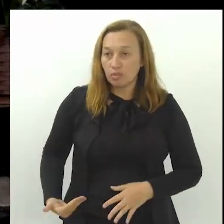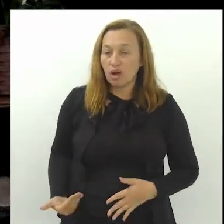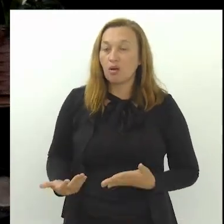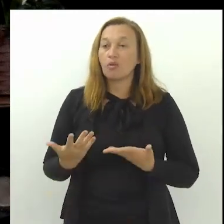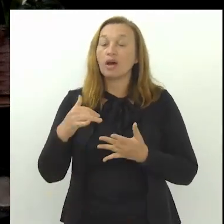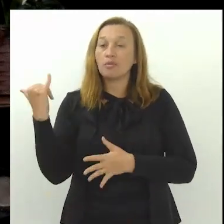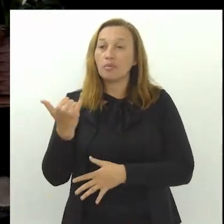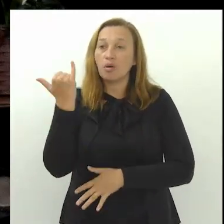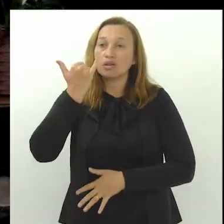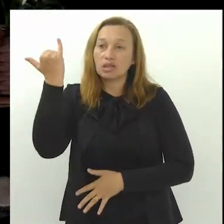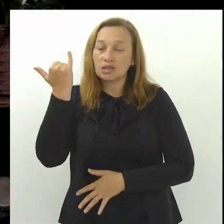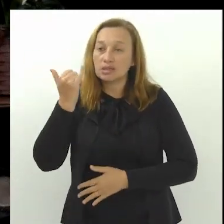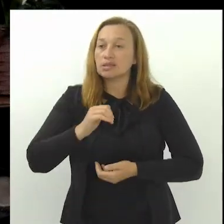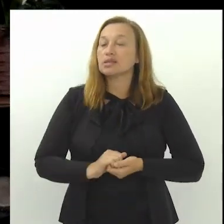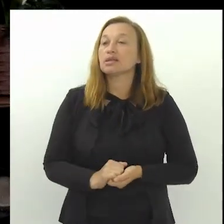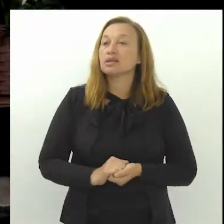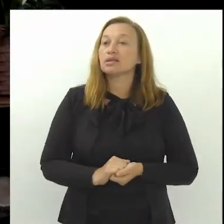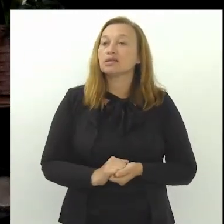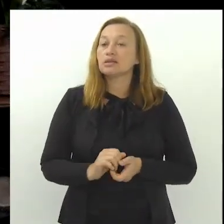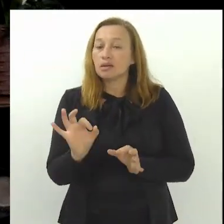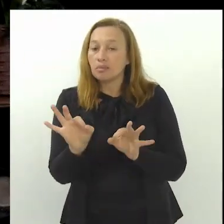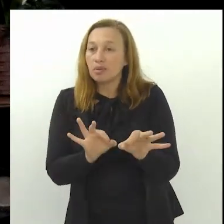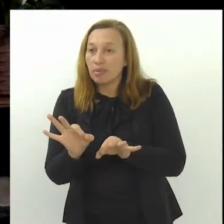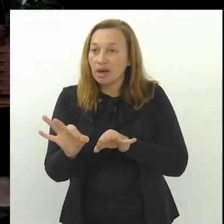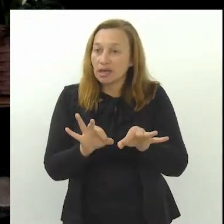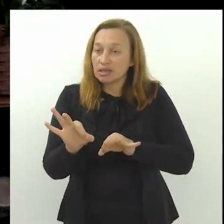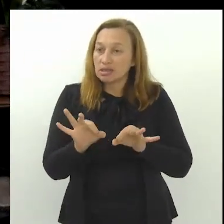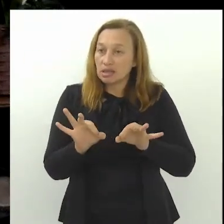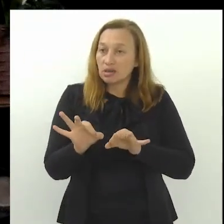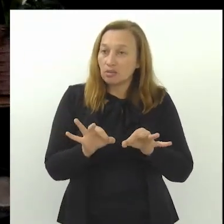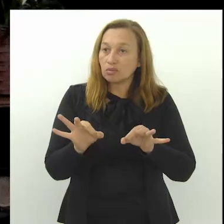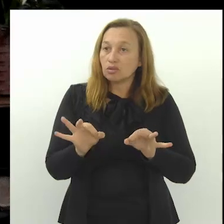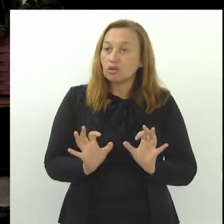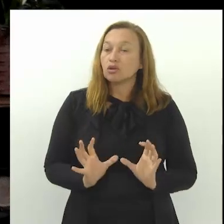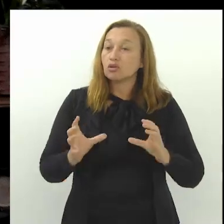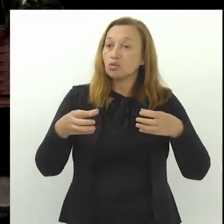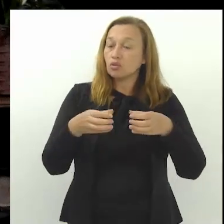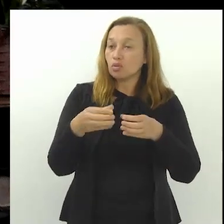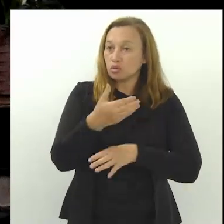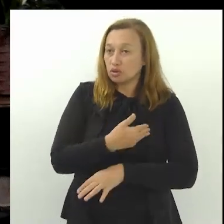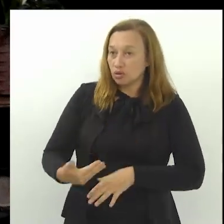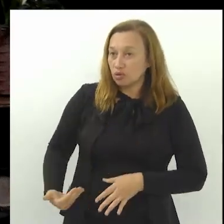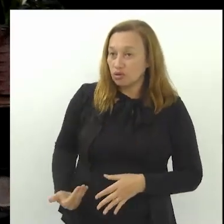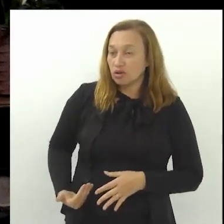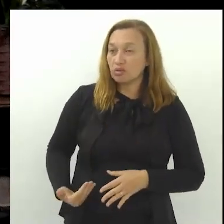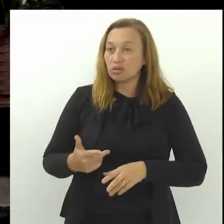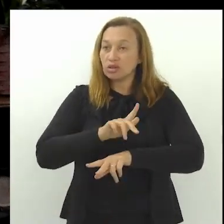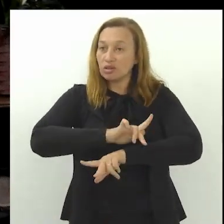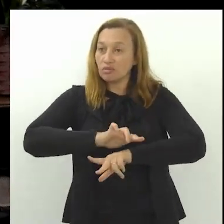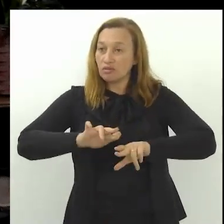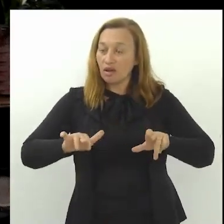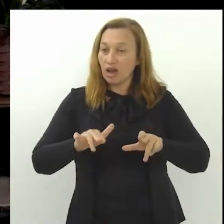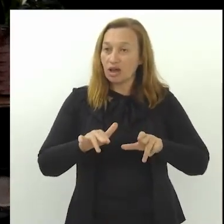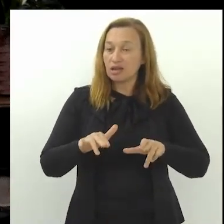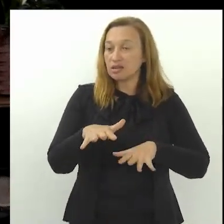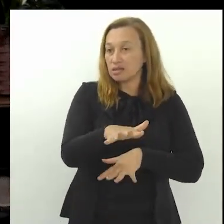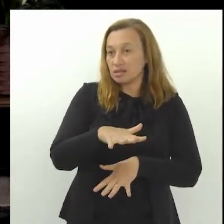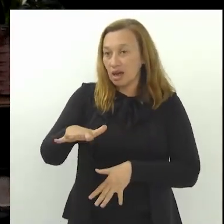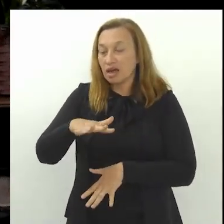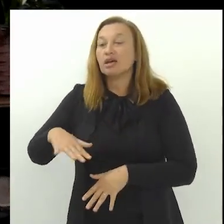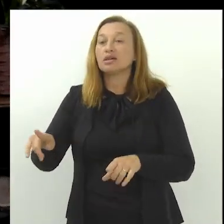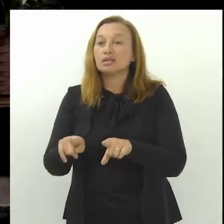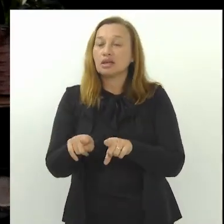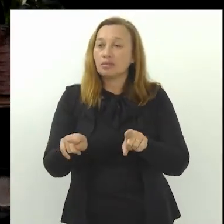sociedade civil nessa reforma dessa governança, né, não só em relação aos organismos multilaterais, mas também